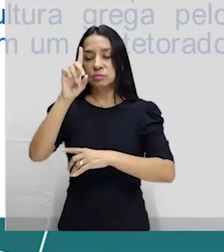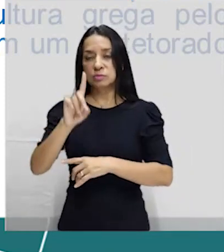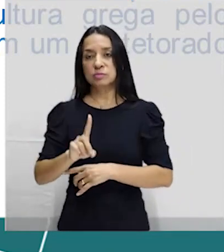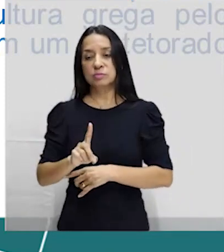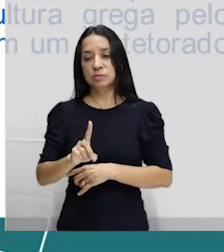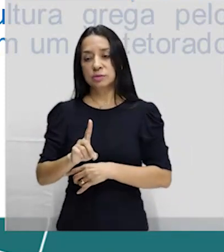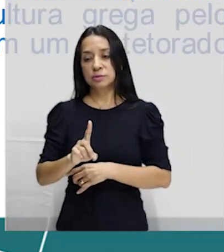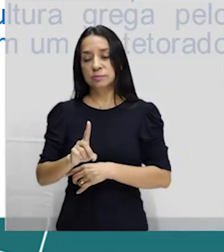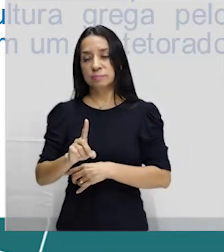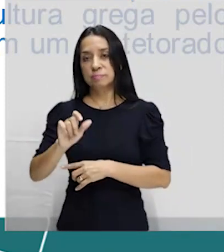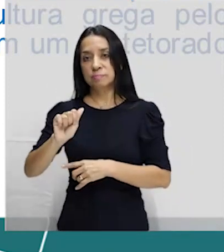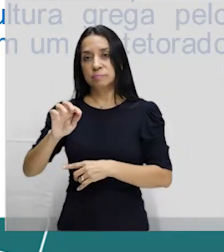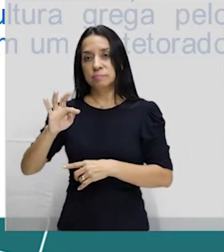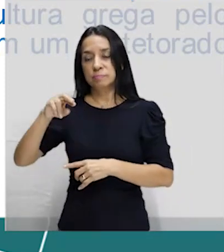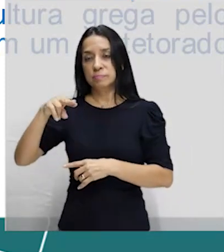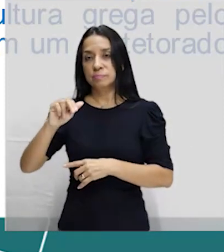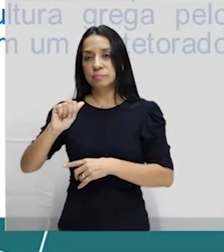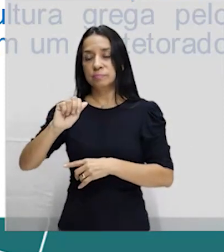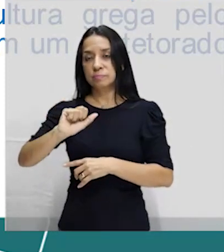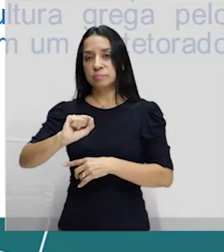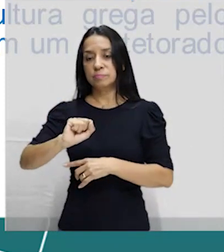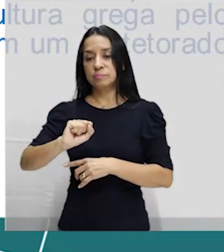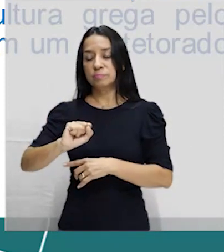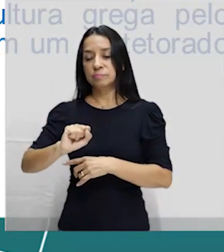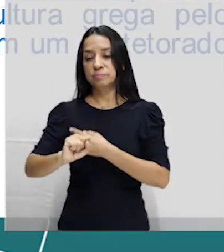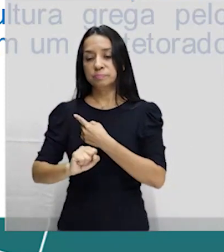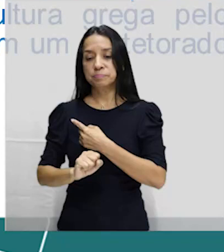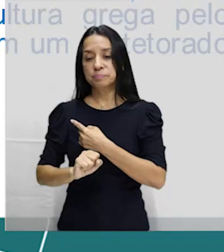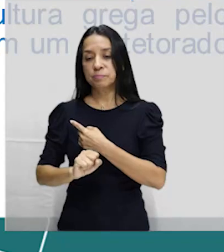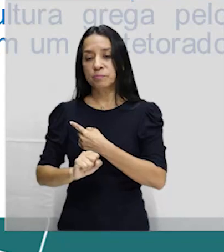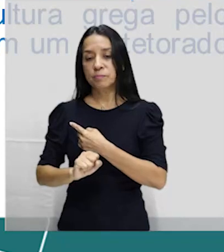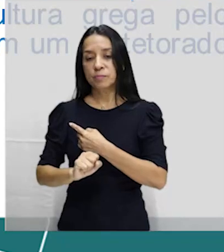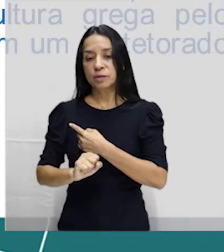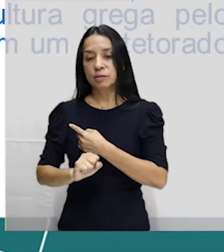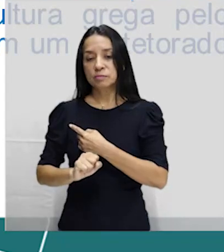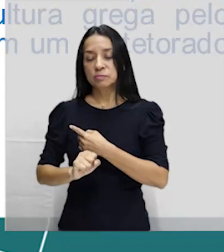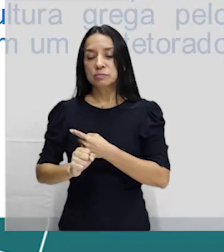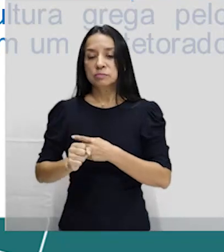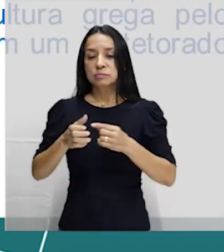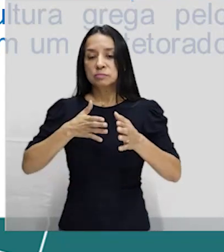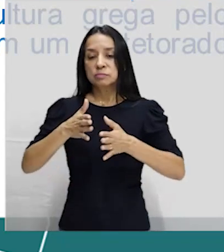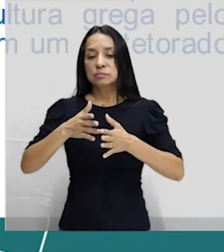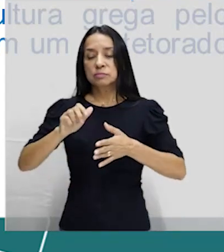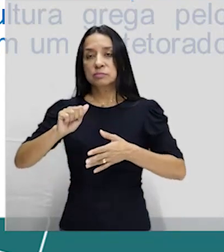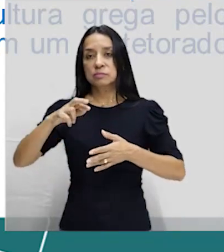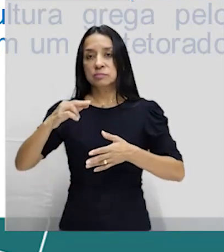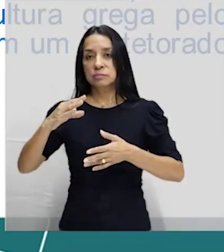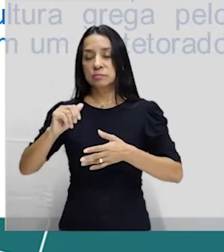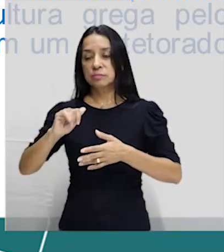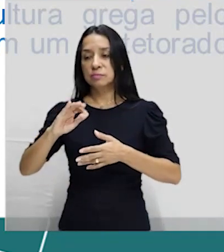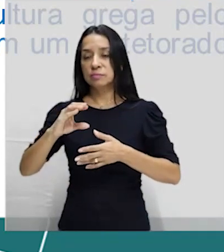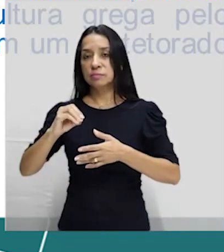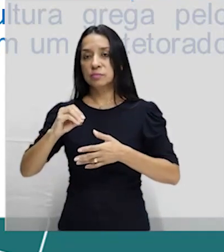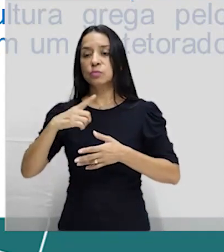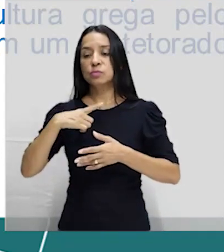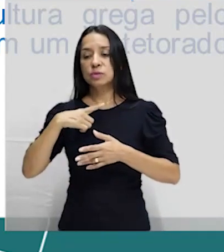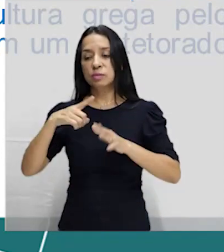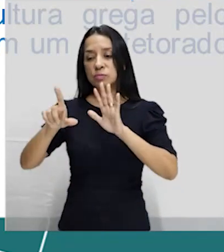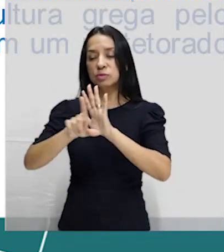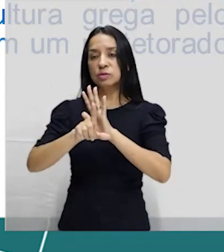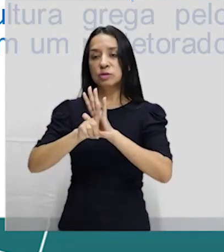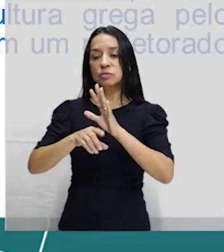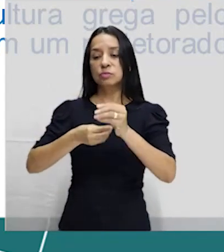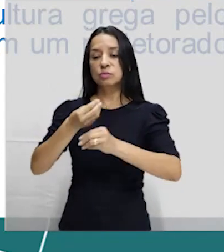democracia ateniense, e no período arcaico, nós temos legisladores como Solon, que aboliu, por exemplo, a escravidão